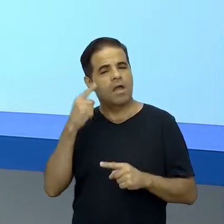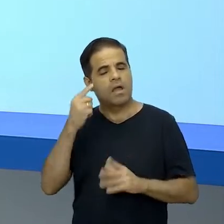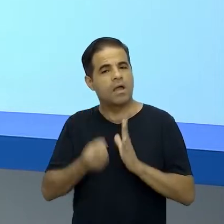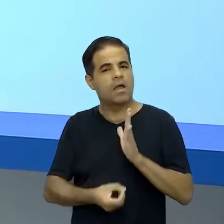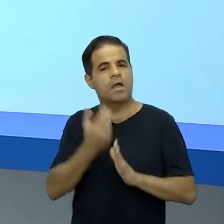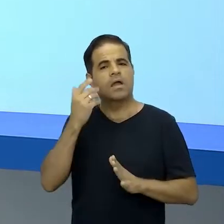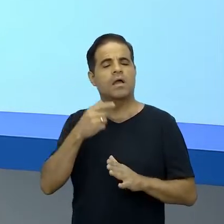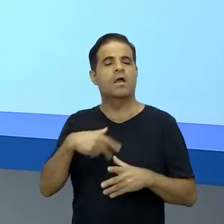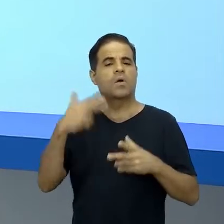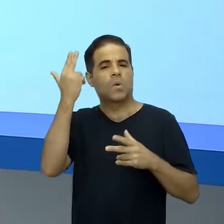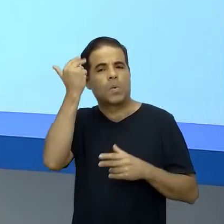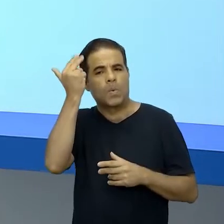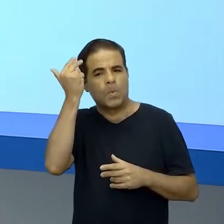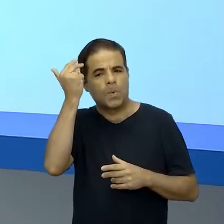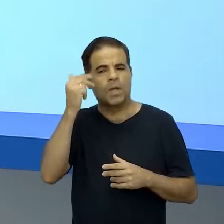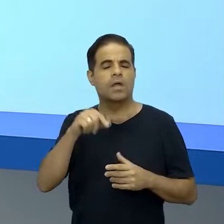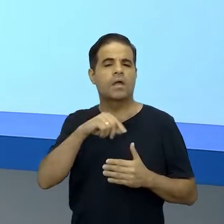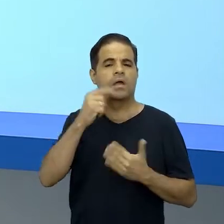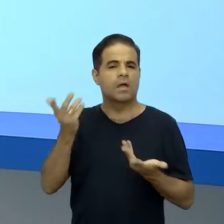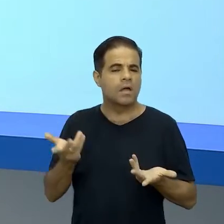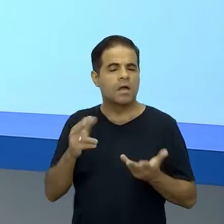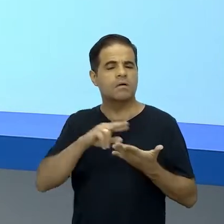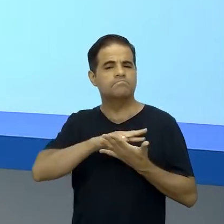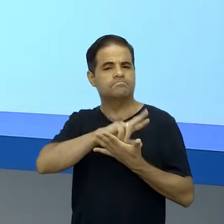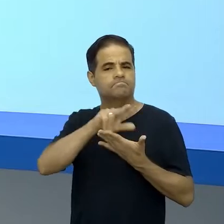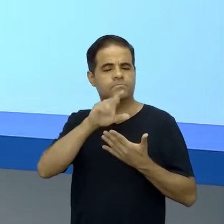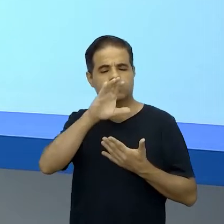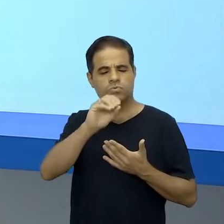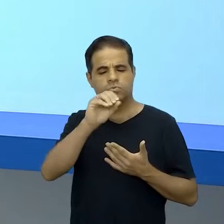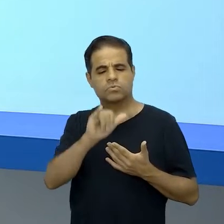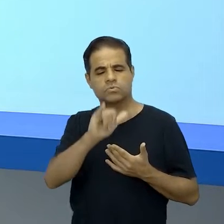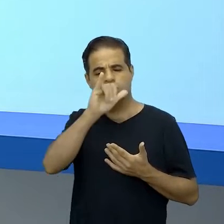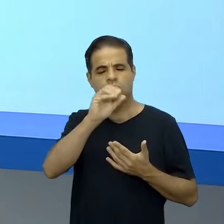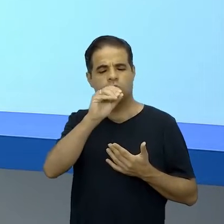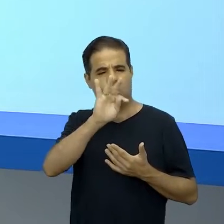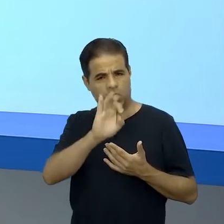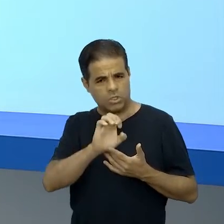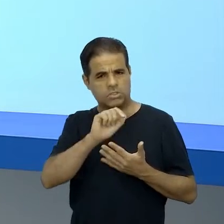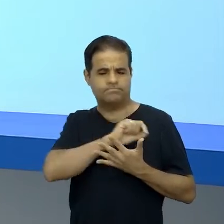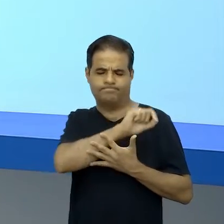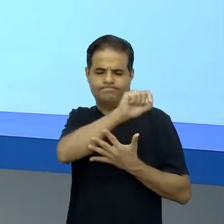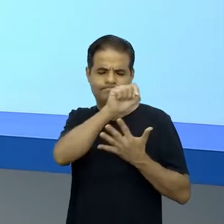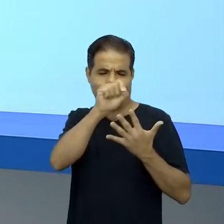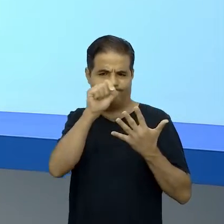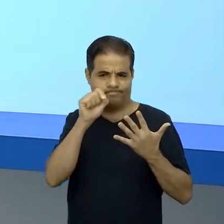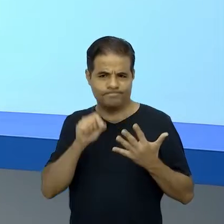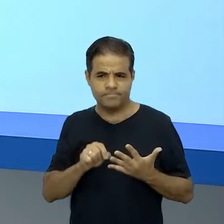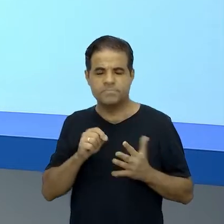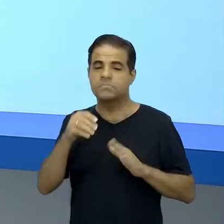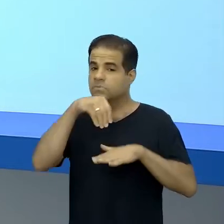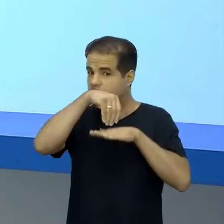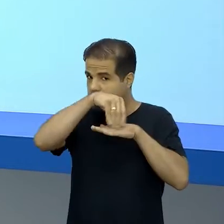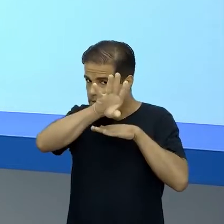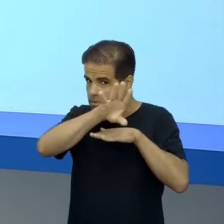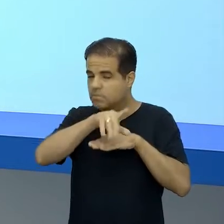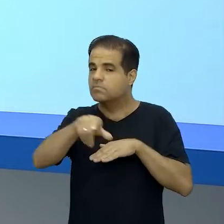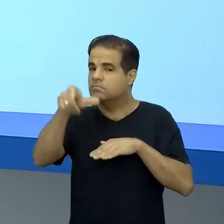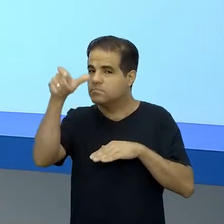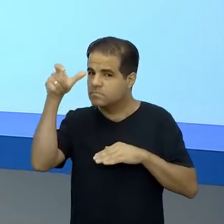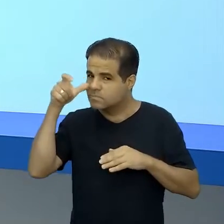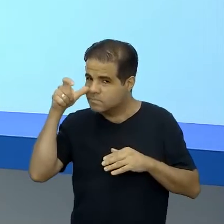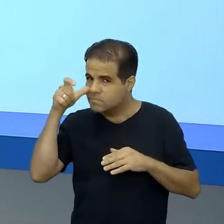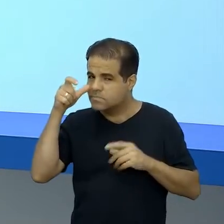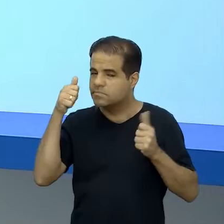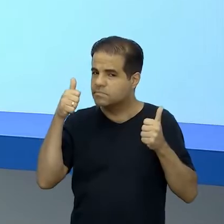performance com um coelho, ele faz uma performance com um coiote, enfim, turma. Deixo a dica aí para vocês assistirem.